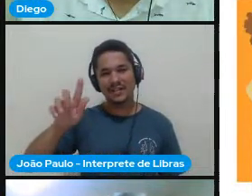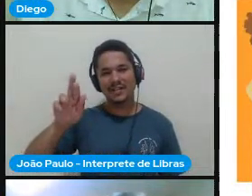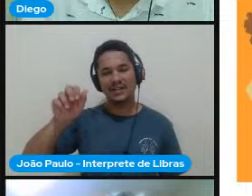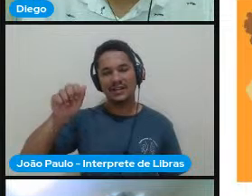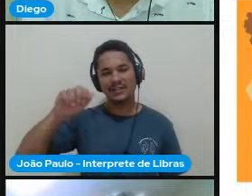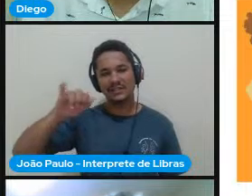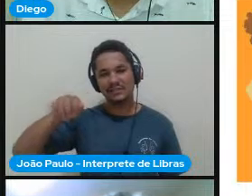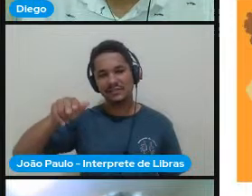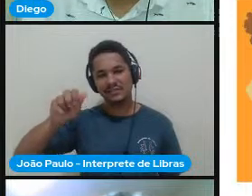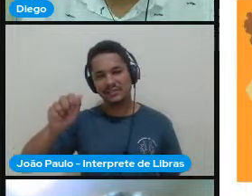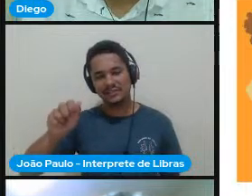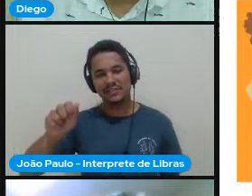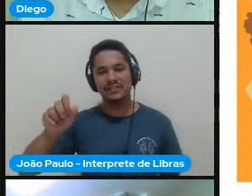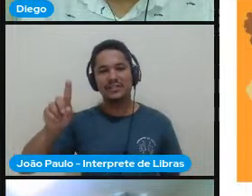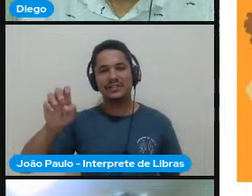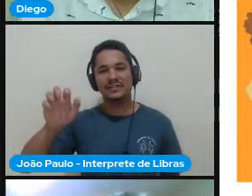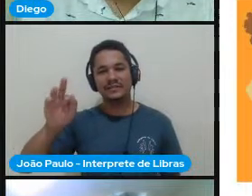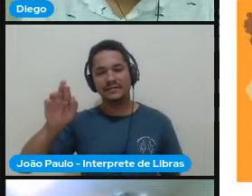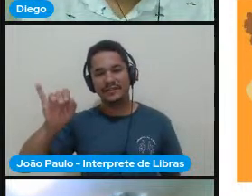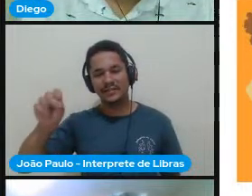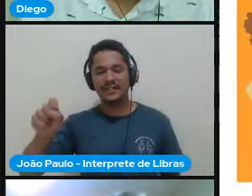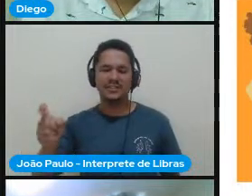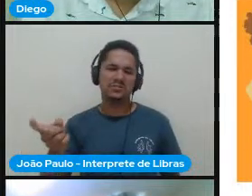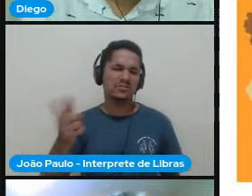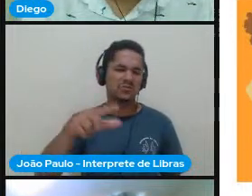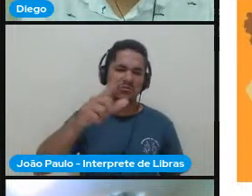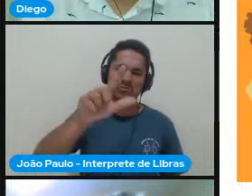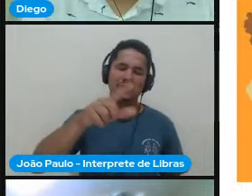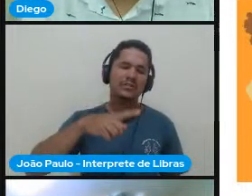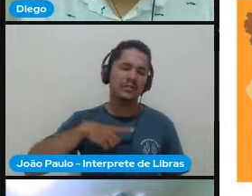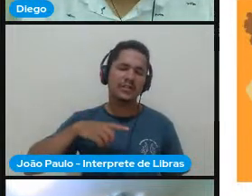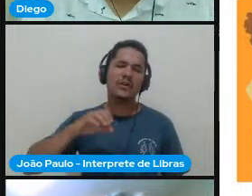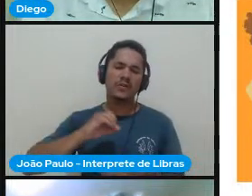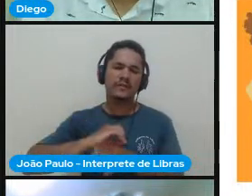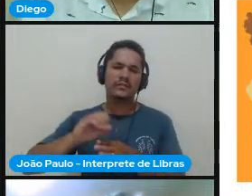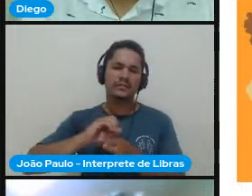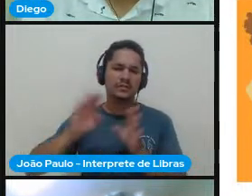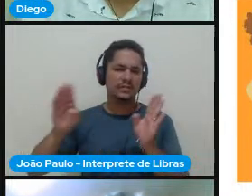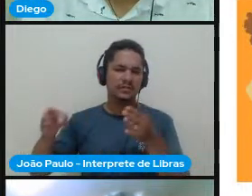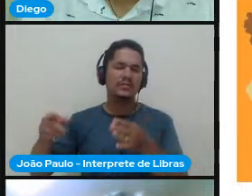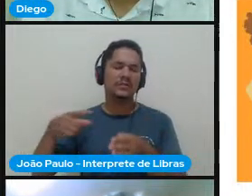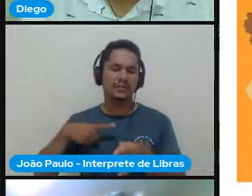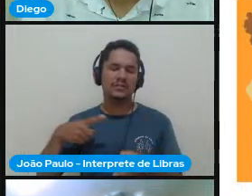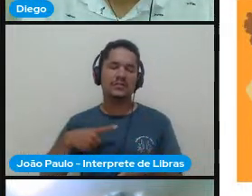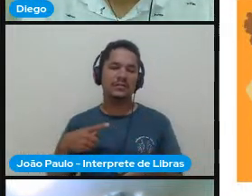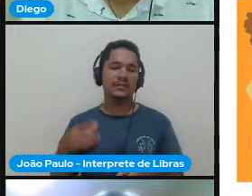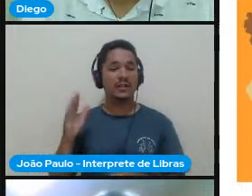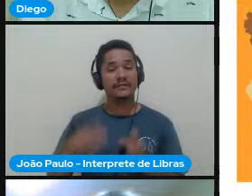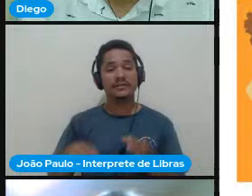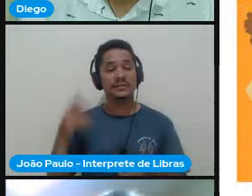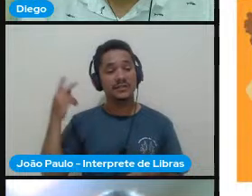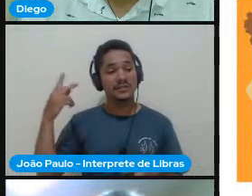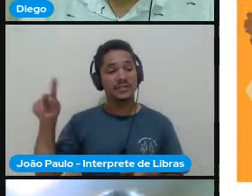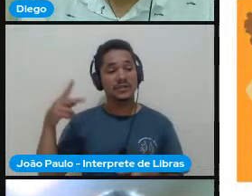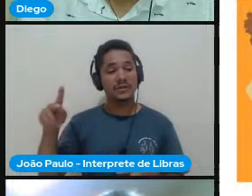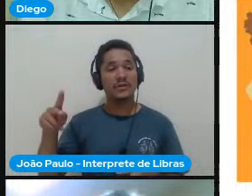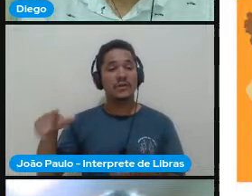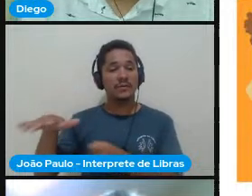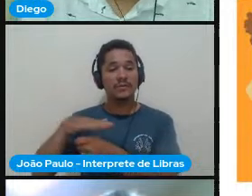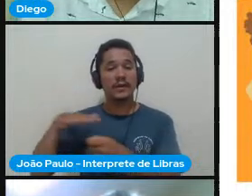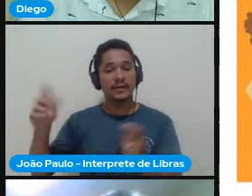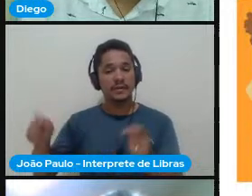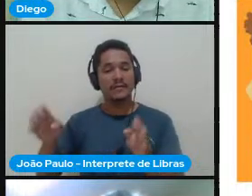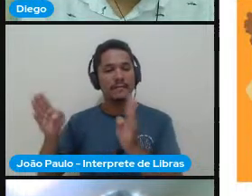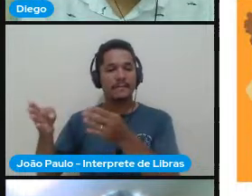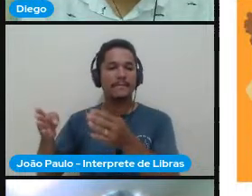Tem oficinas especializadas nessa área. Então, de repente, o bairro dela a gente pode estar direcionando, tá?